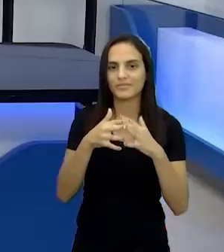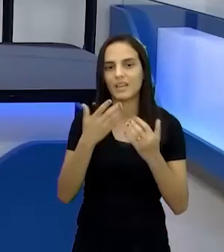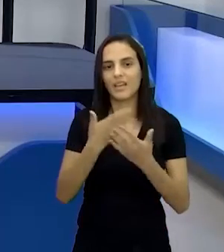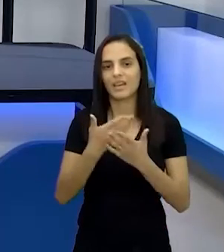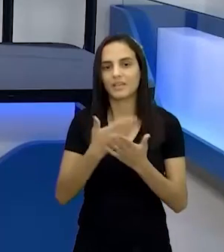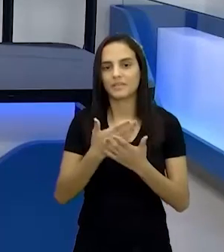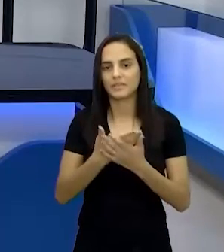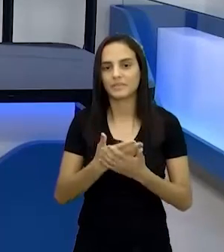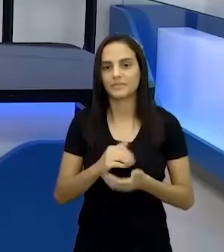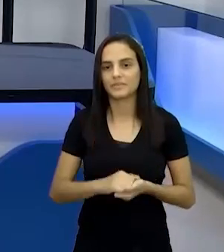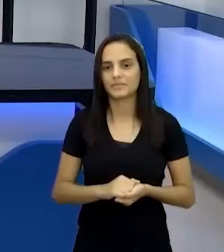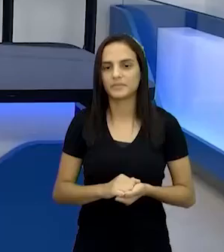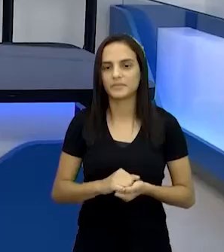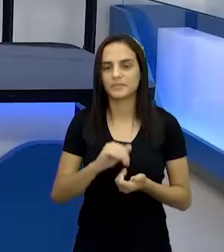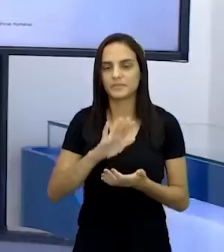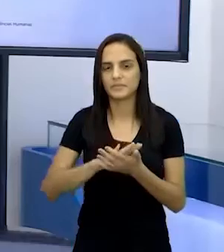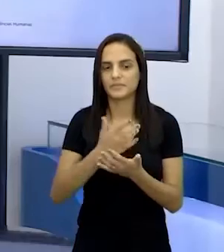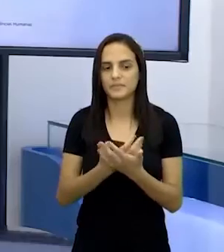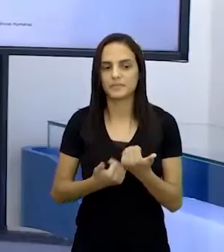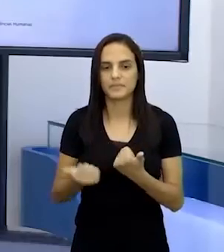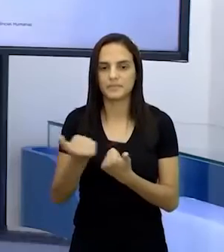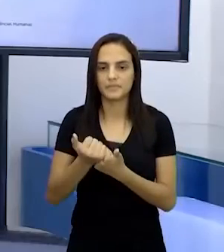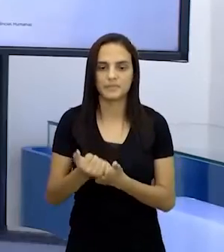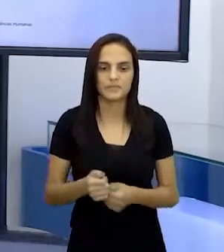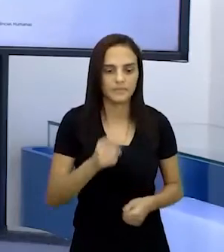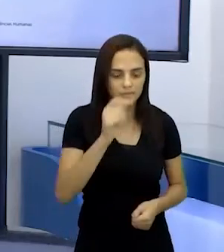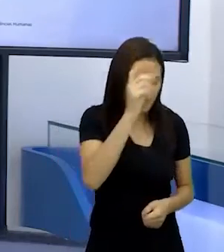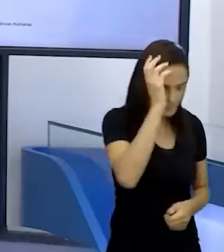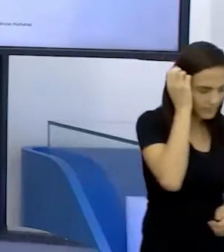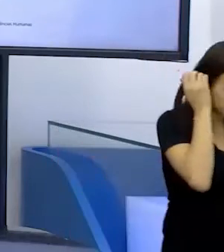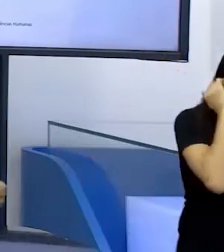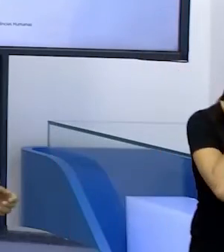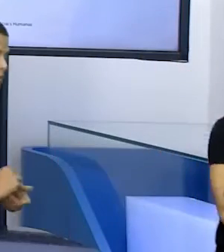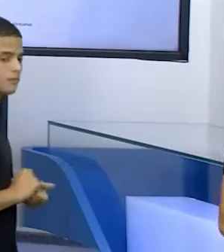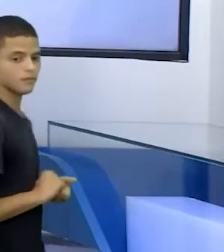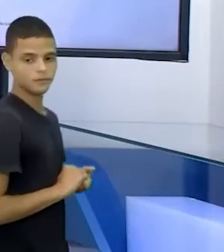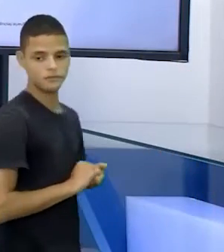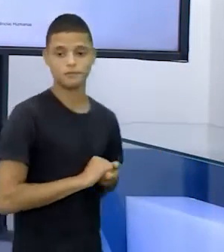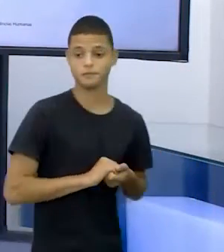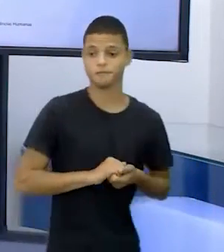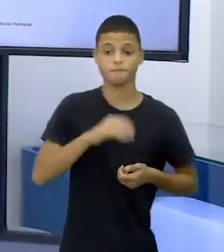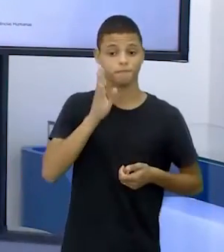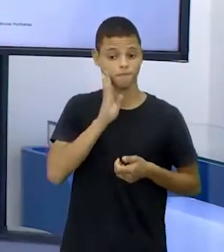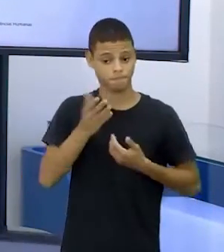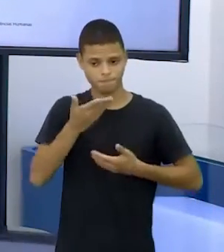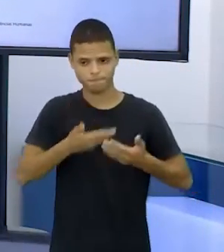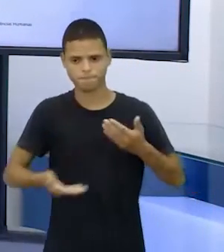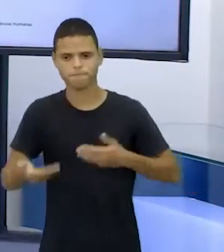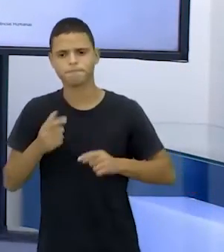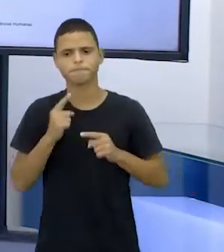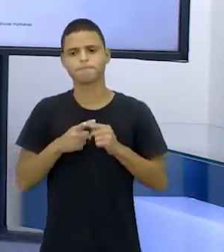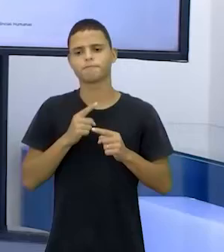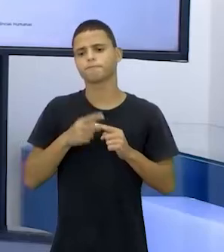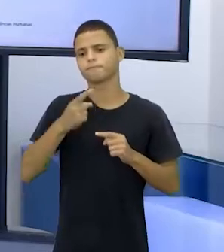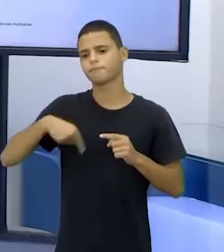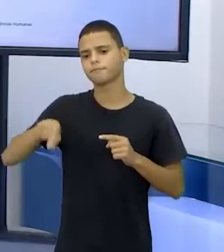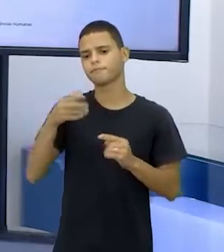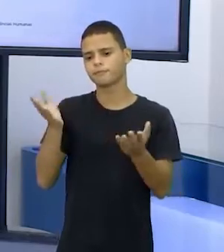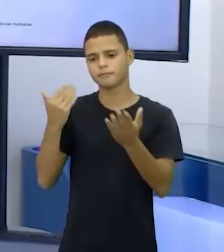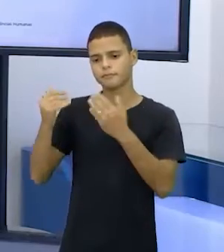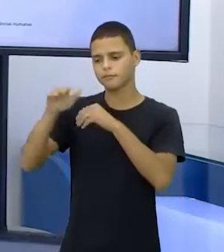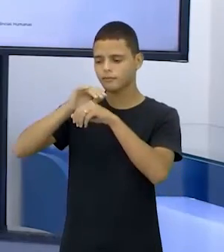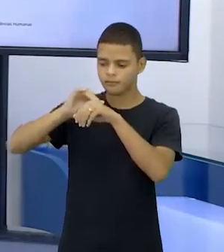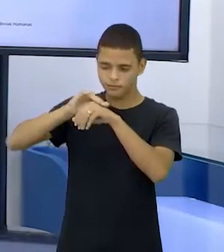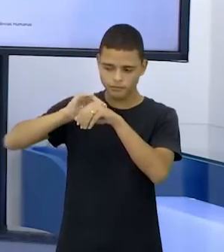professora. Atrapalhando coisa nenhuma. É muito bacana a gente fazer essa integração, essa interação, porque realmente nós vamos abordar essa